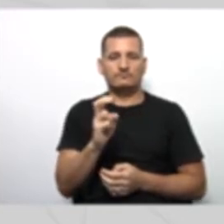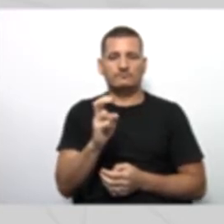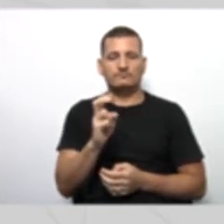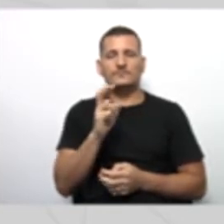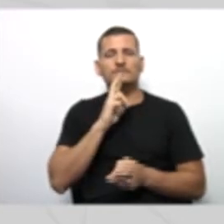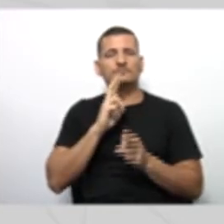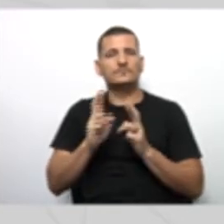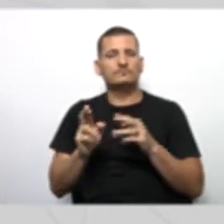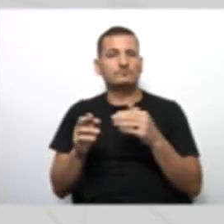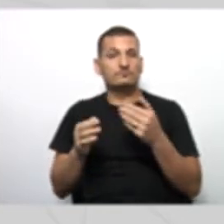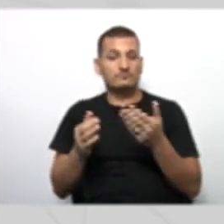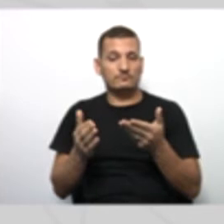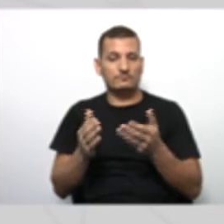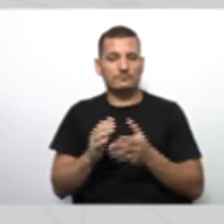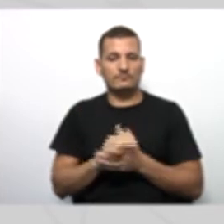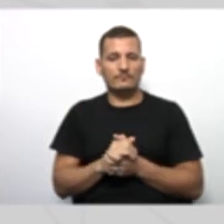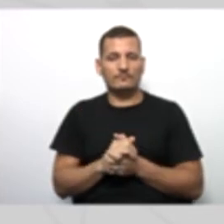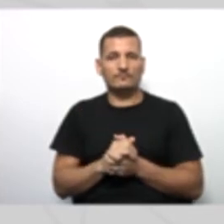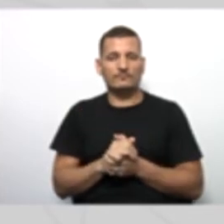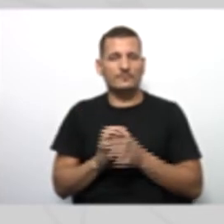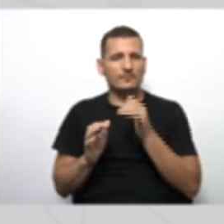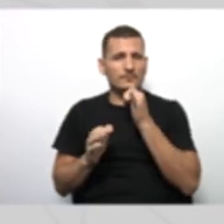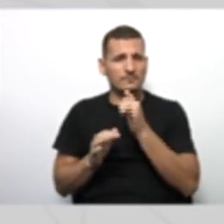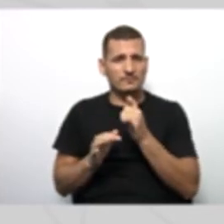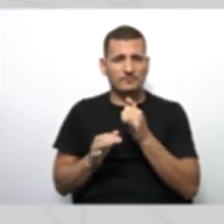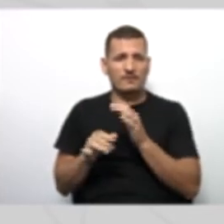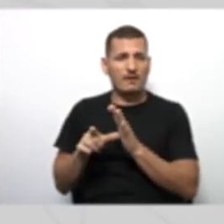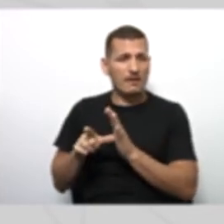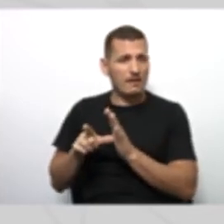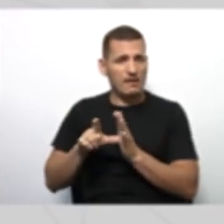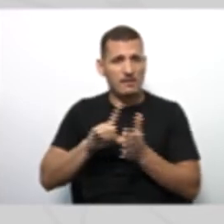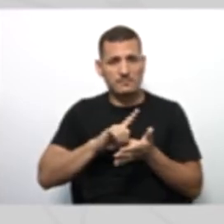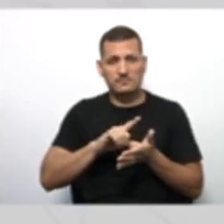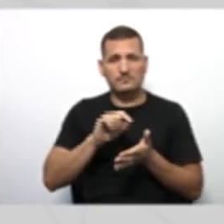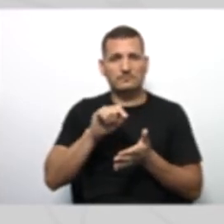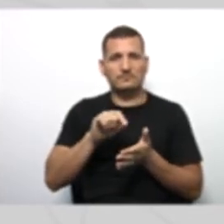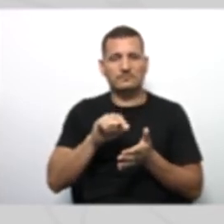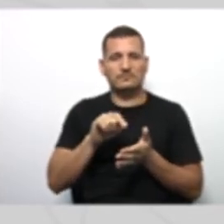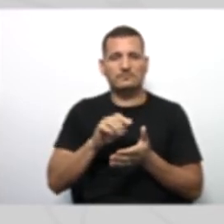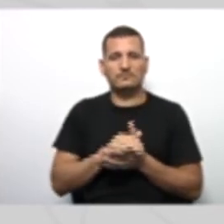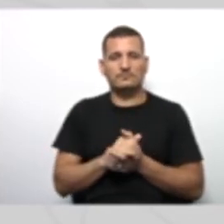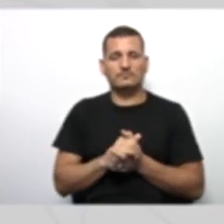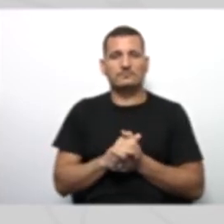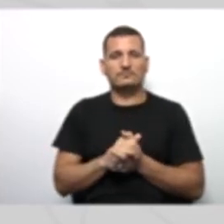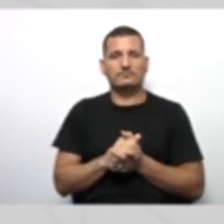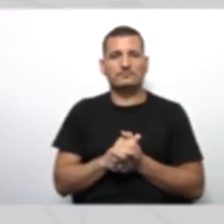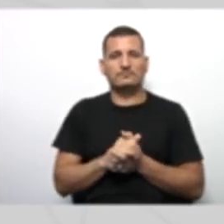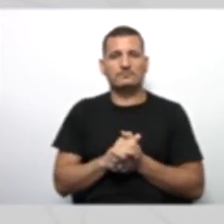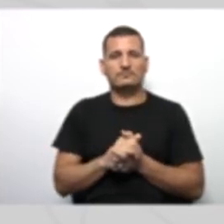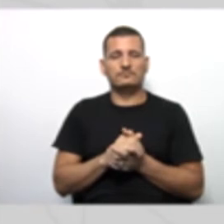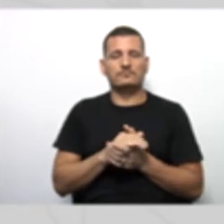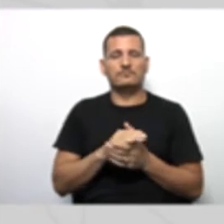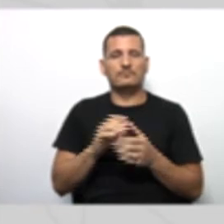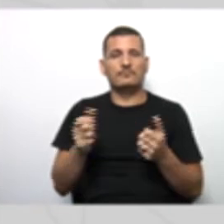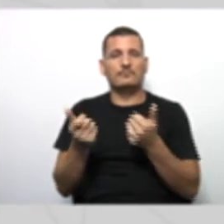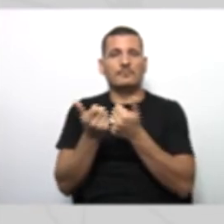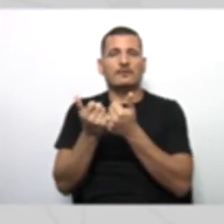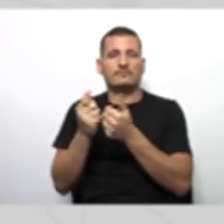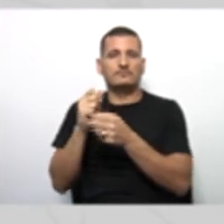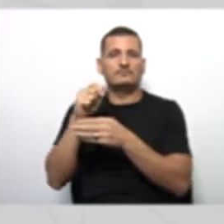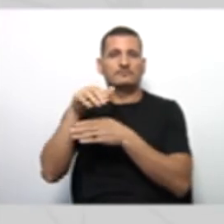4 aqui, ok? E aí eu vou ter a classificação desse meu risco em relação à probabilidade e impacto, que vai